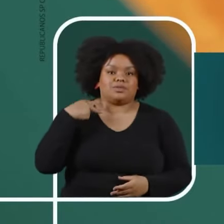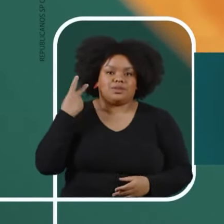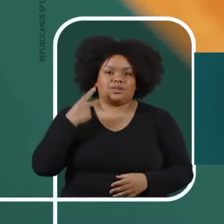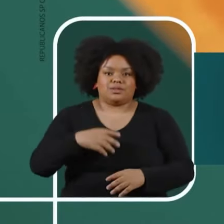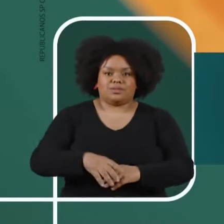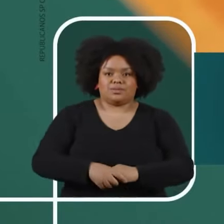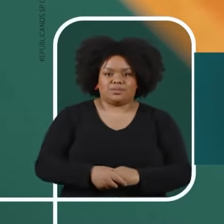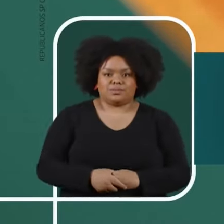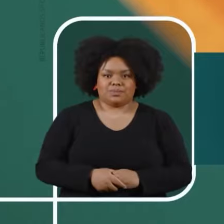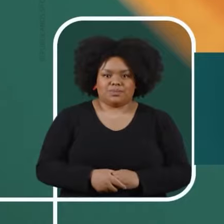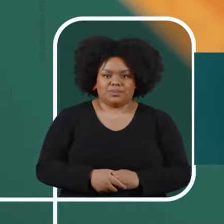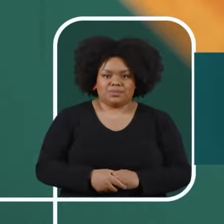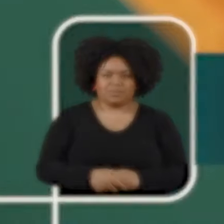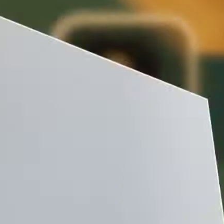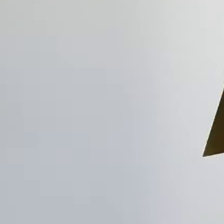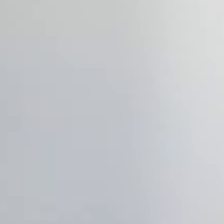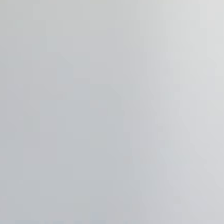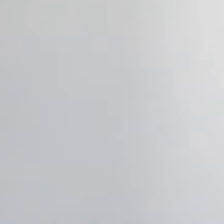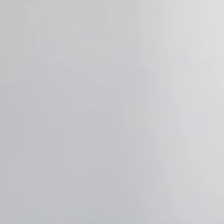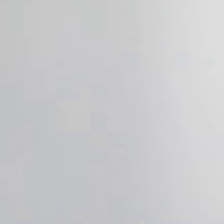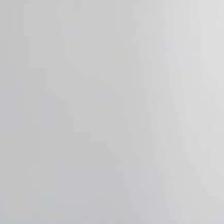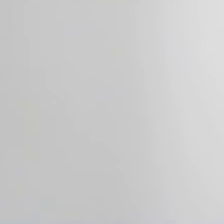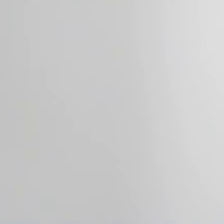a P. Willi 10-444.